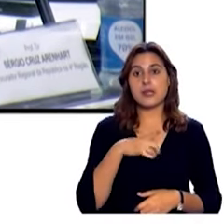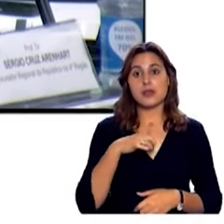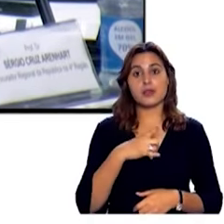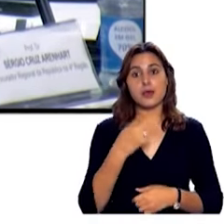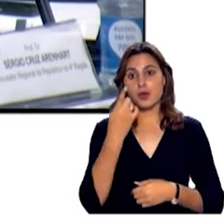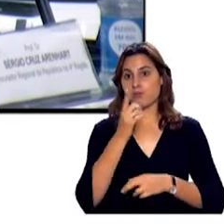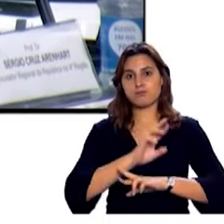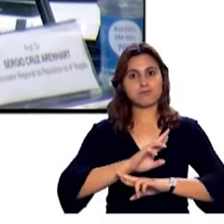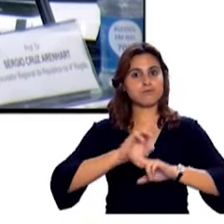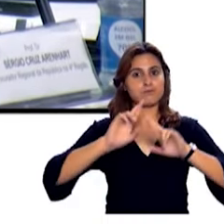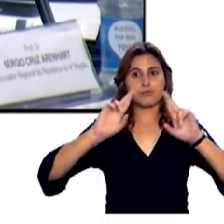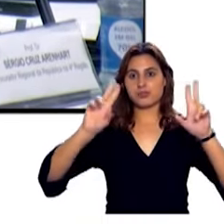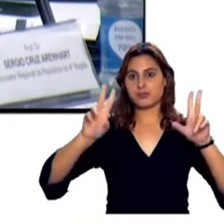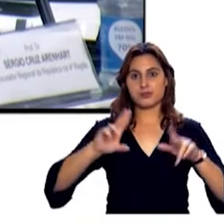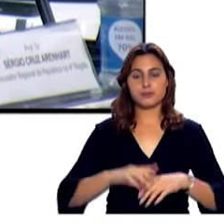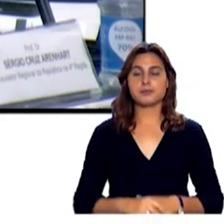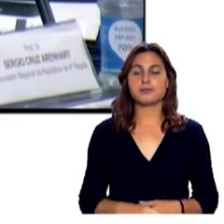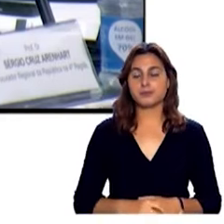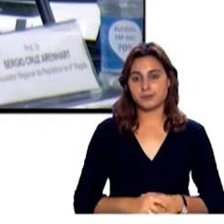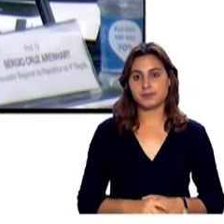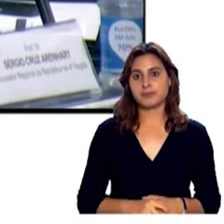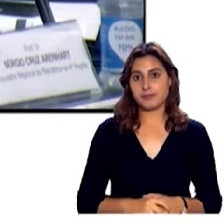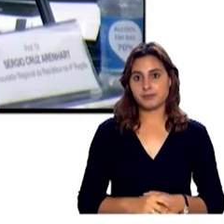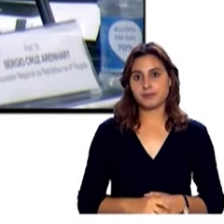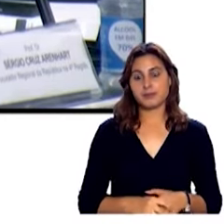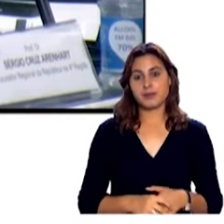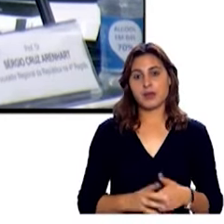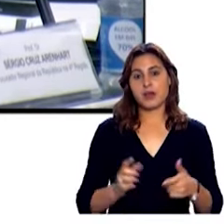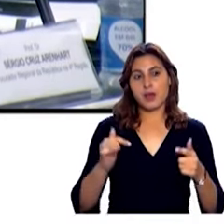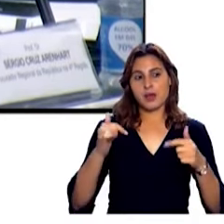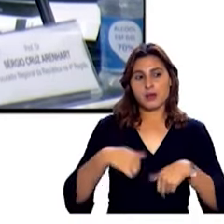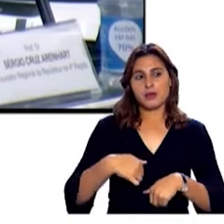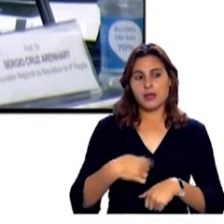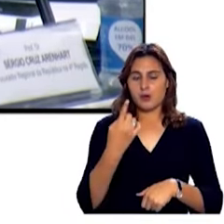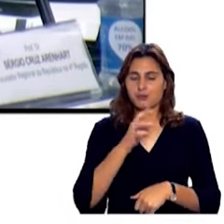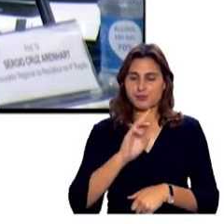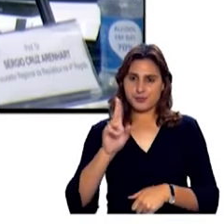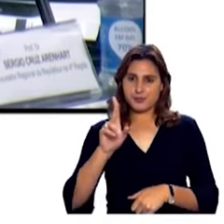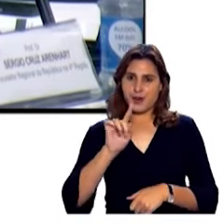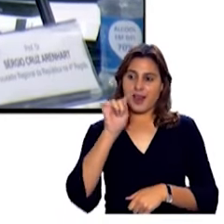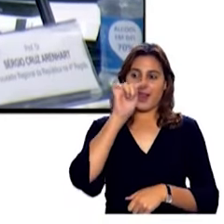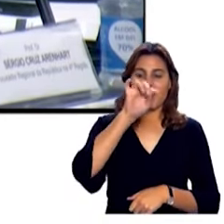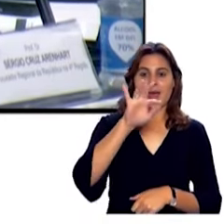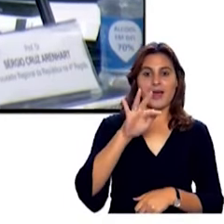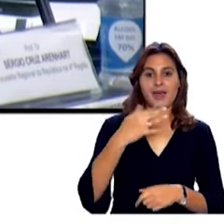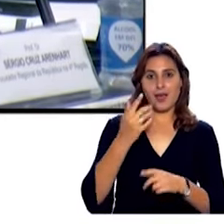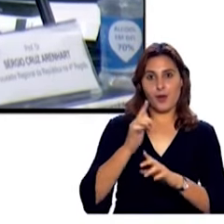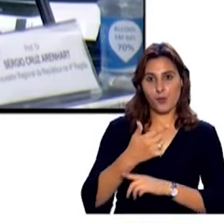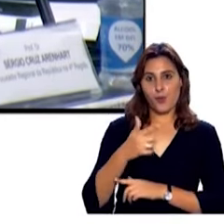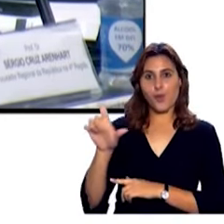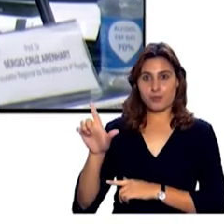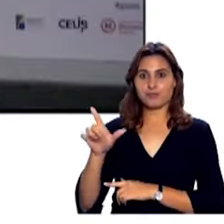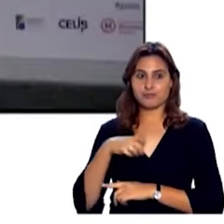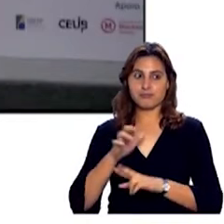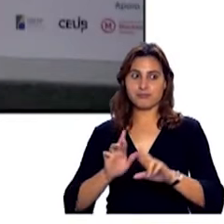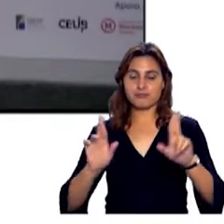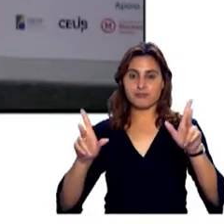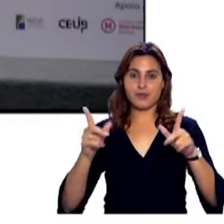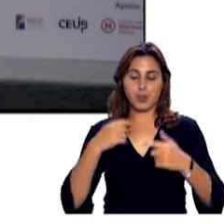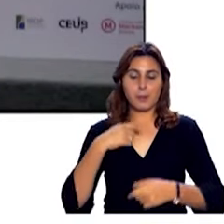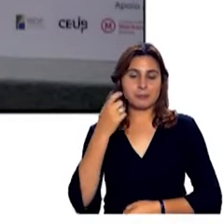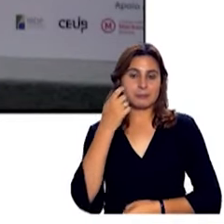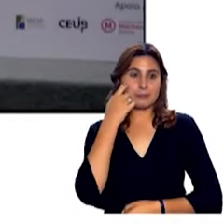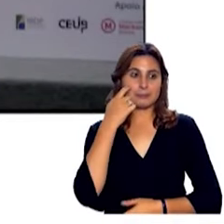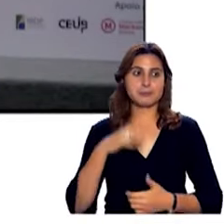diferente daquele com o qual a gente tá habituado ou com o qual a gente imagina que deve estar habituado a pensar a França